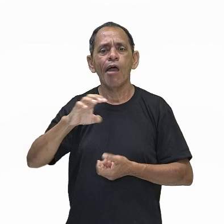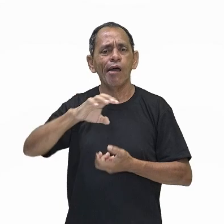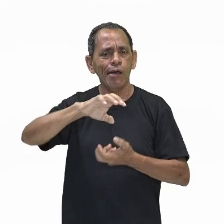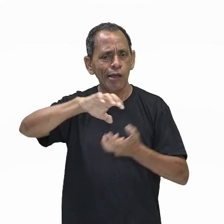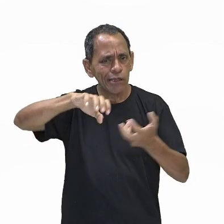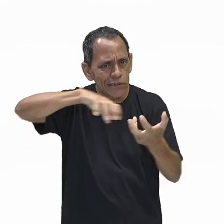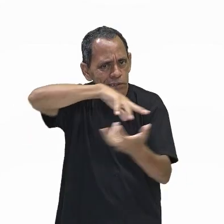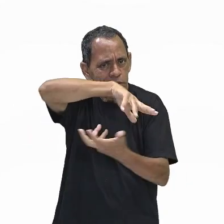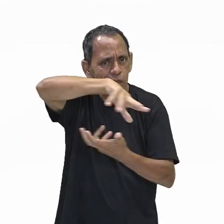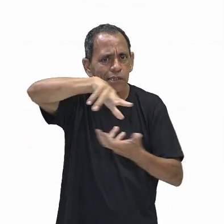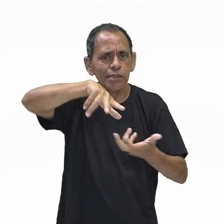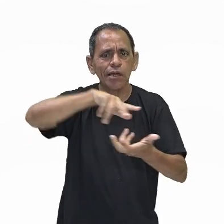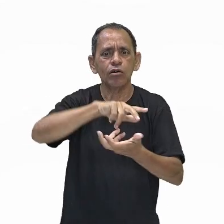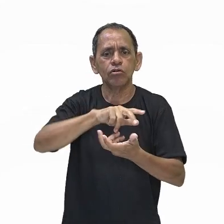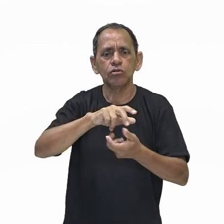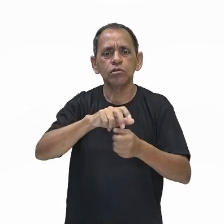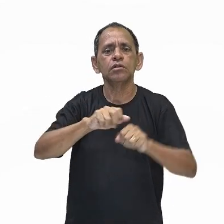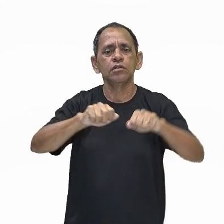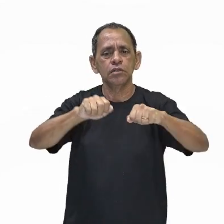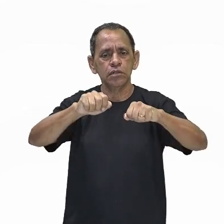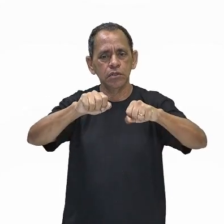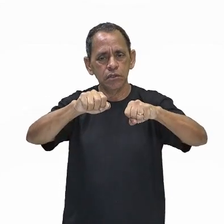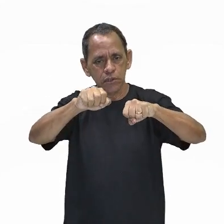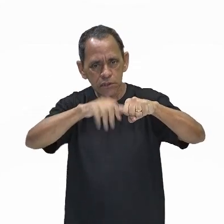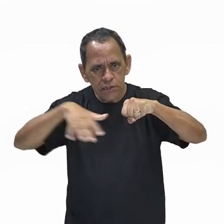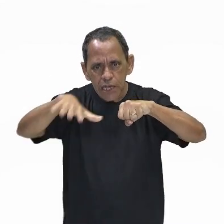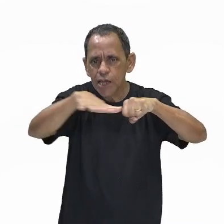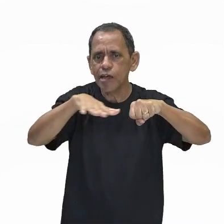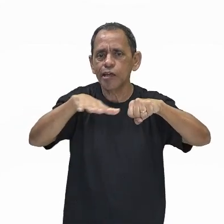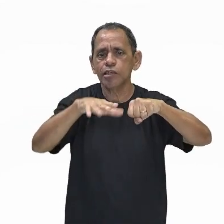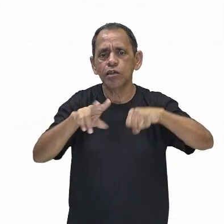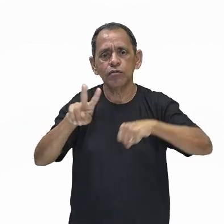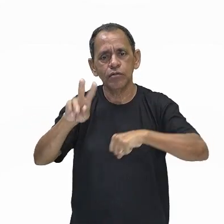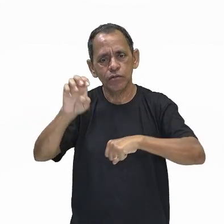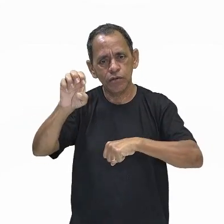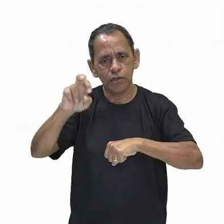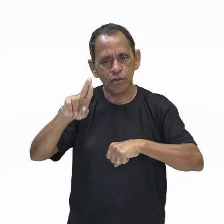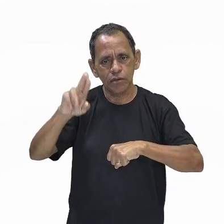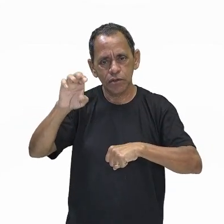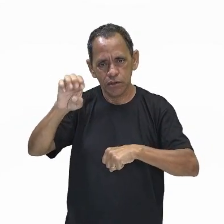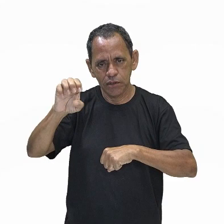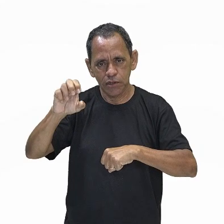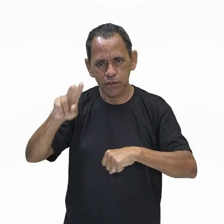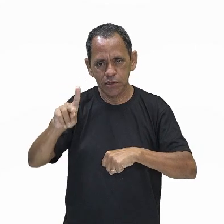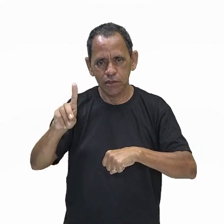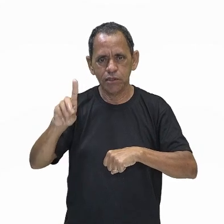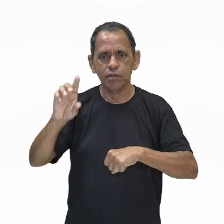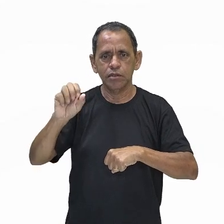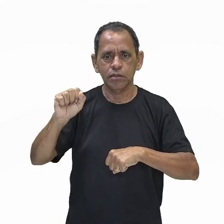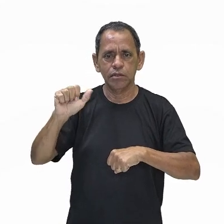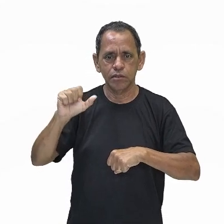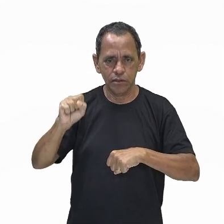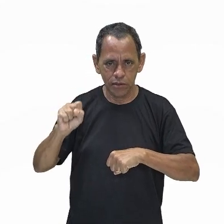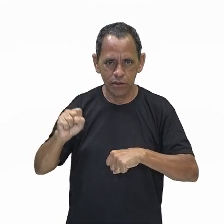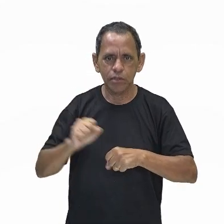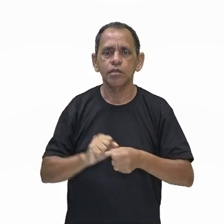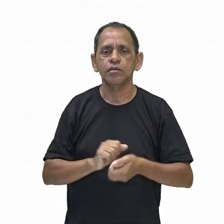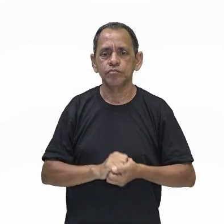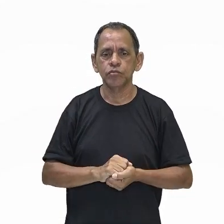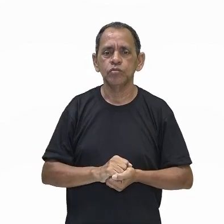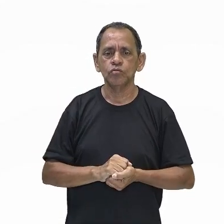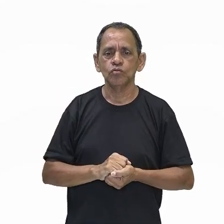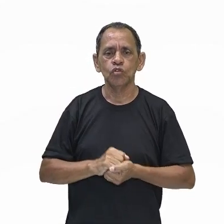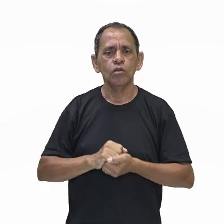bastante comentado, analisado, certo? Porque ele conta ali muitas histórias, né? Esse livro, ele é composto